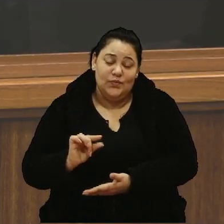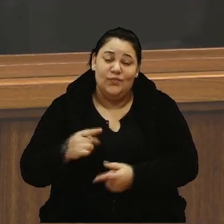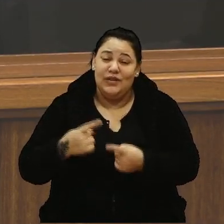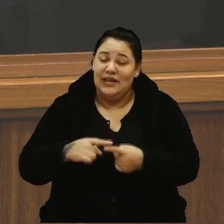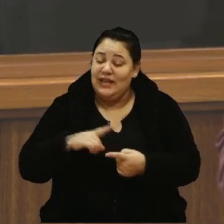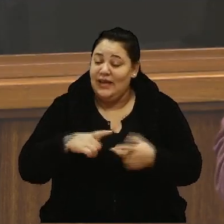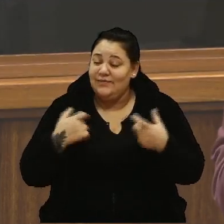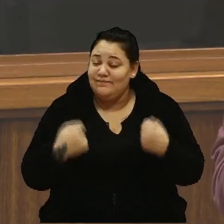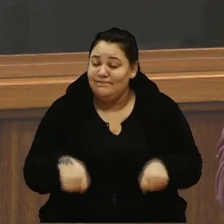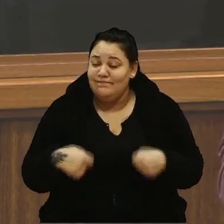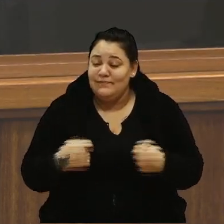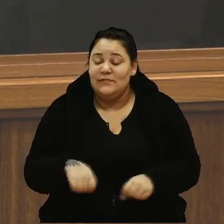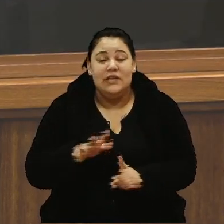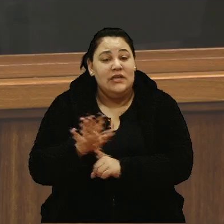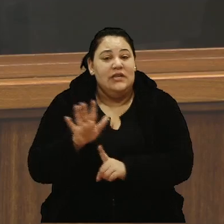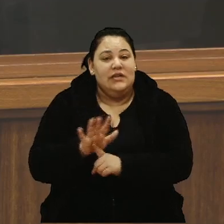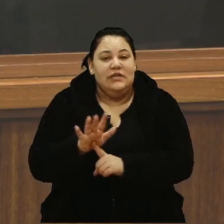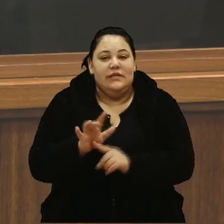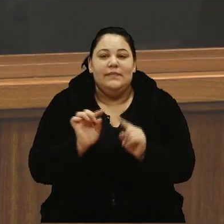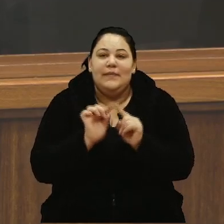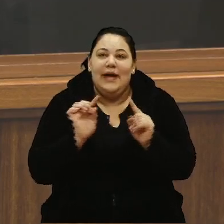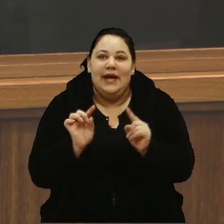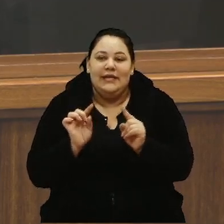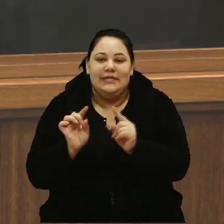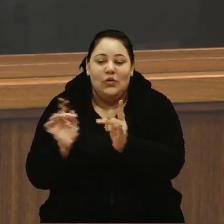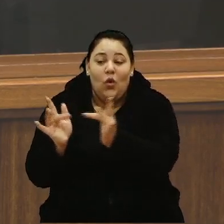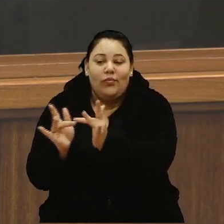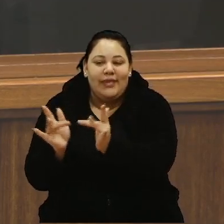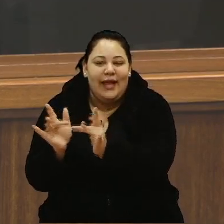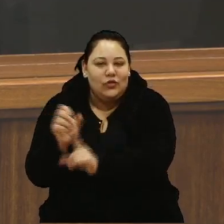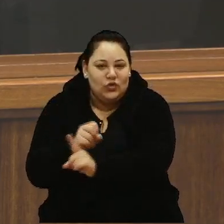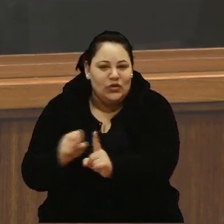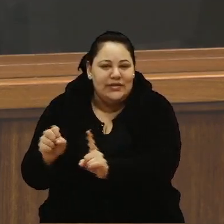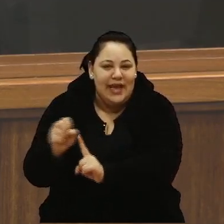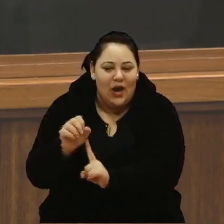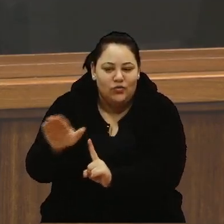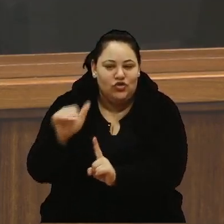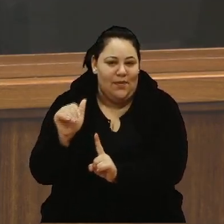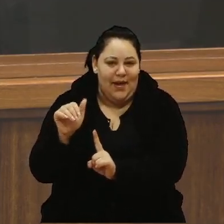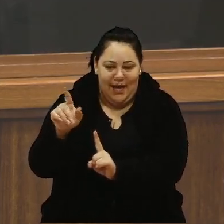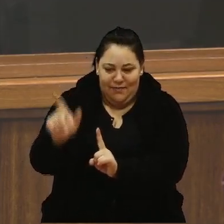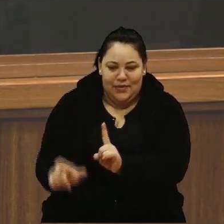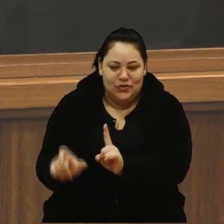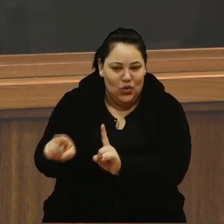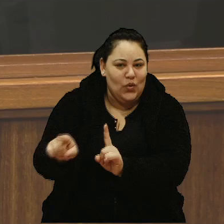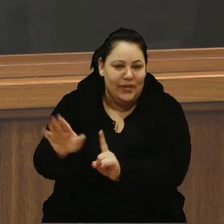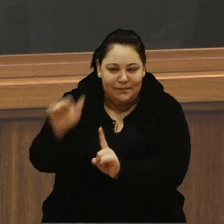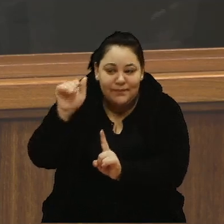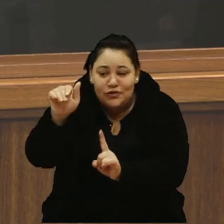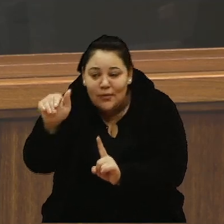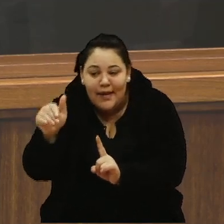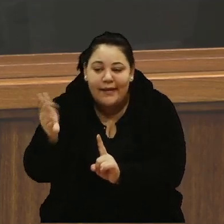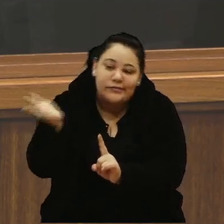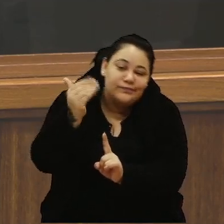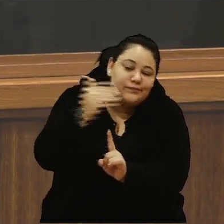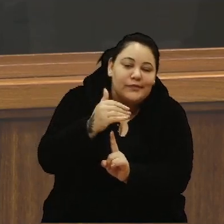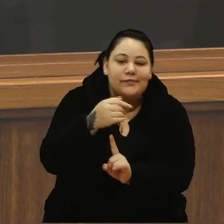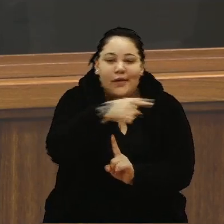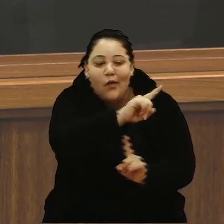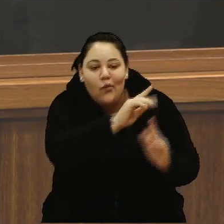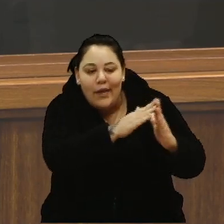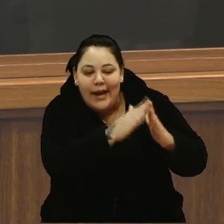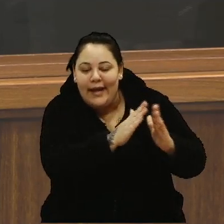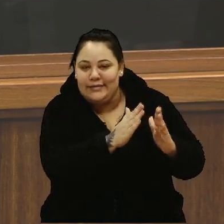necessidade que tem. Só que a abordagem social, ela não prevê só tirar a pessoa e levar para alguma